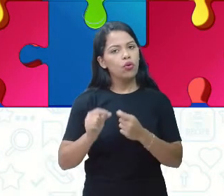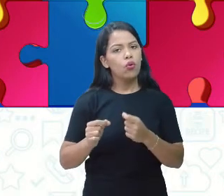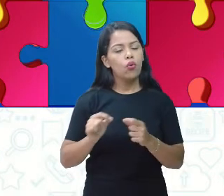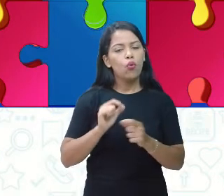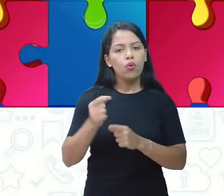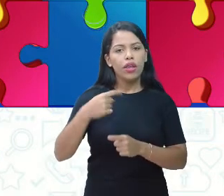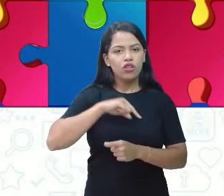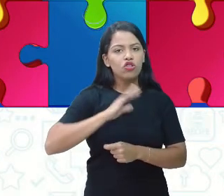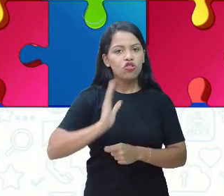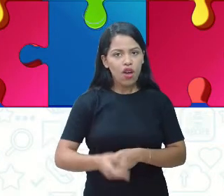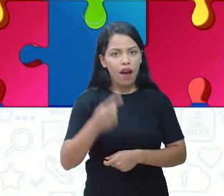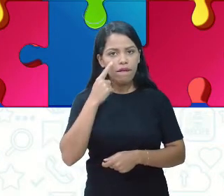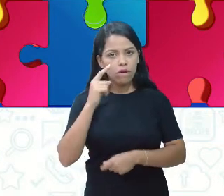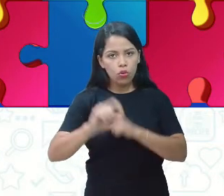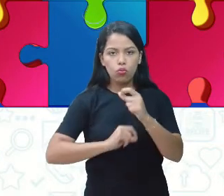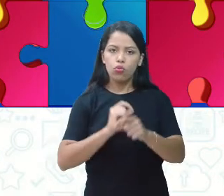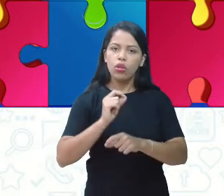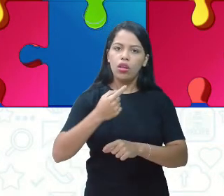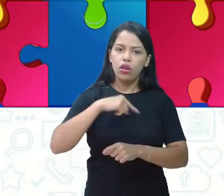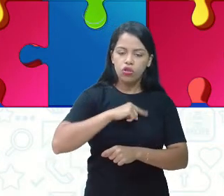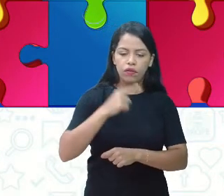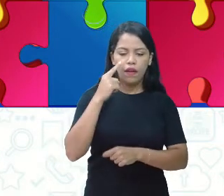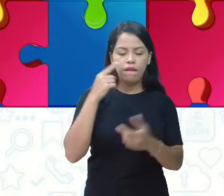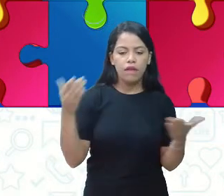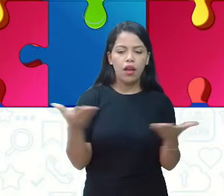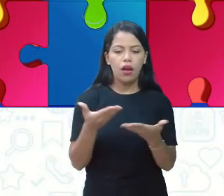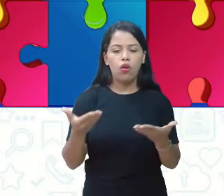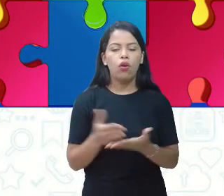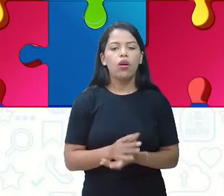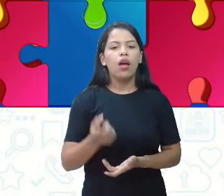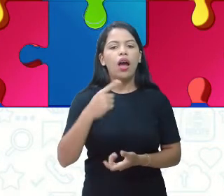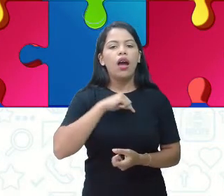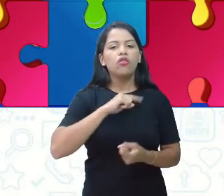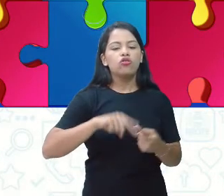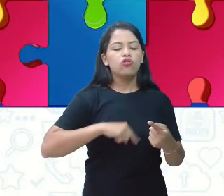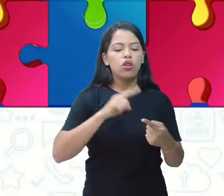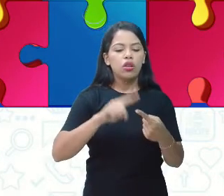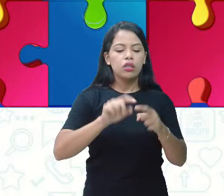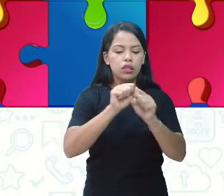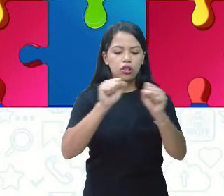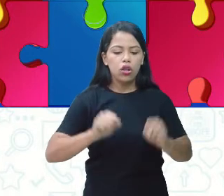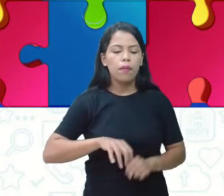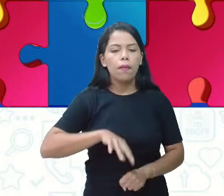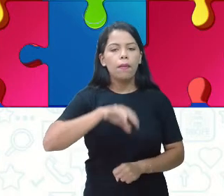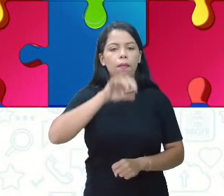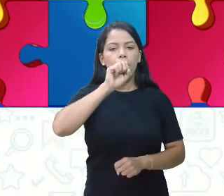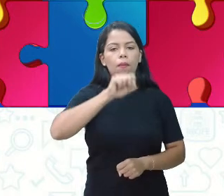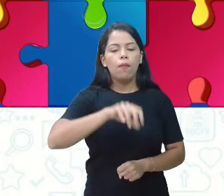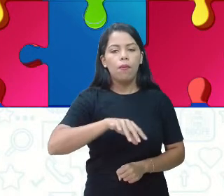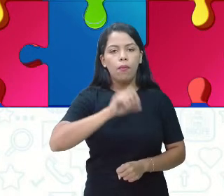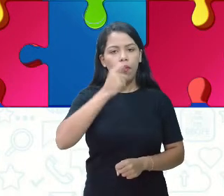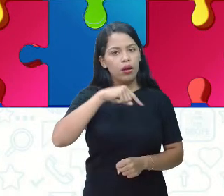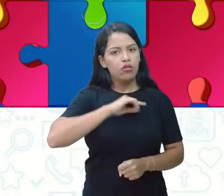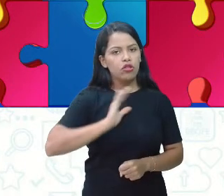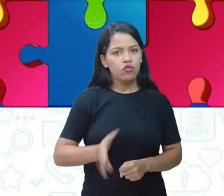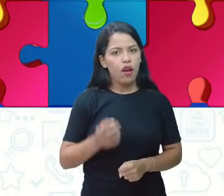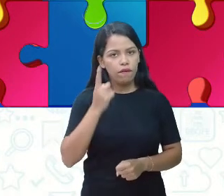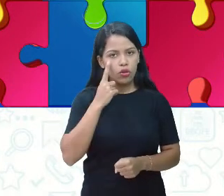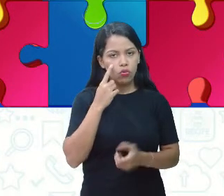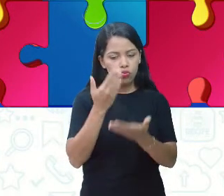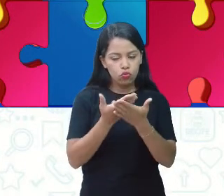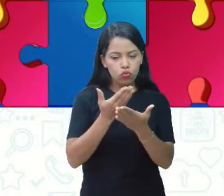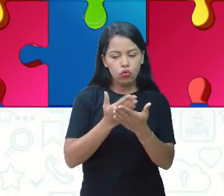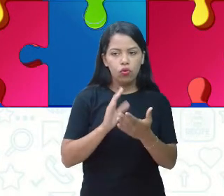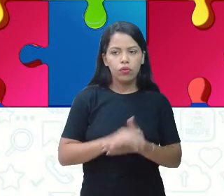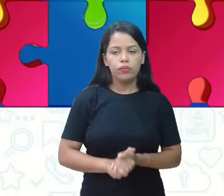hoje de novidade. Então, já conversei com vocês sobre o sistema respiratório, responsável aí em capturar o oxigênio